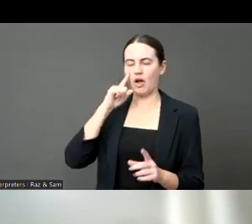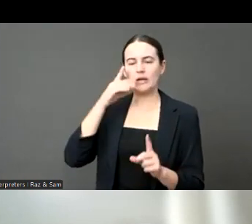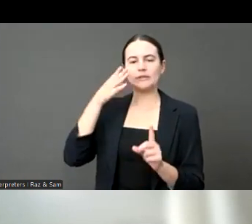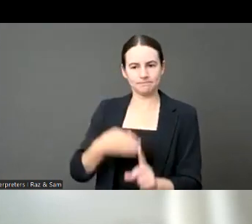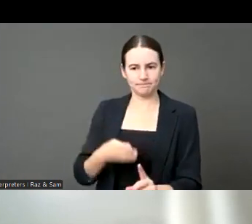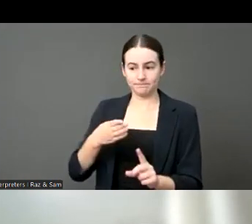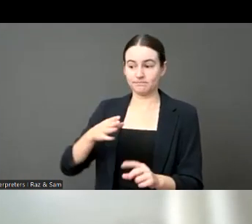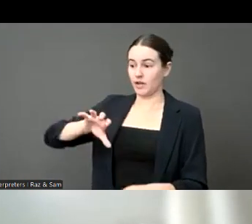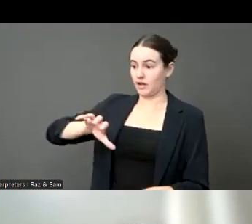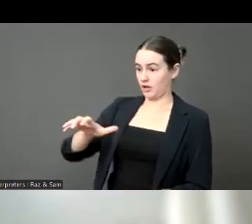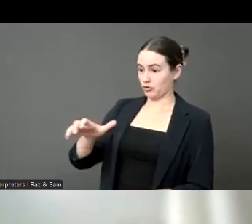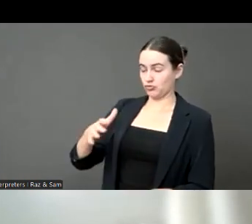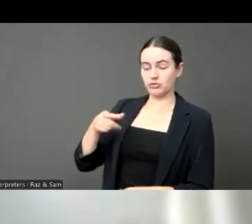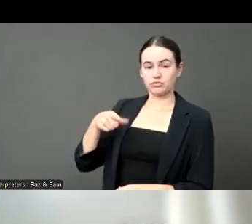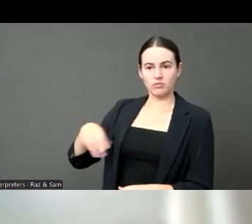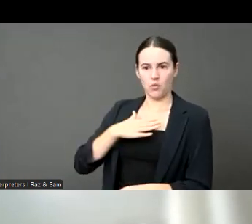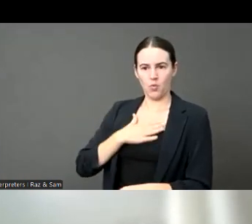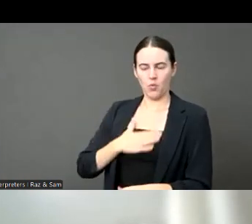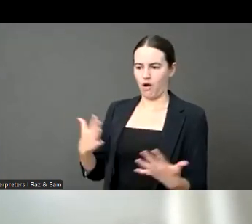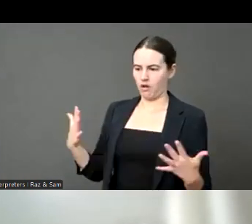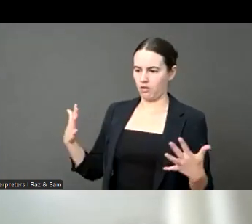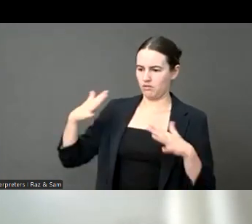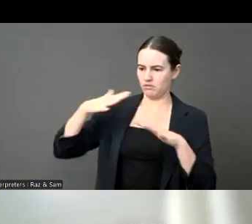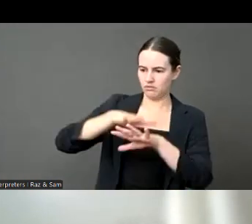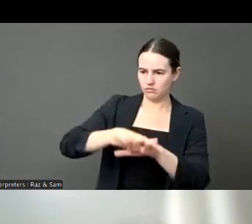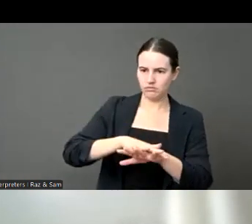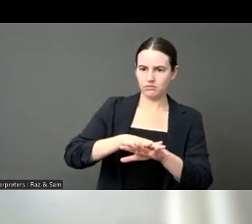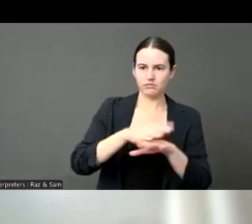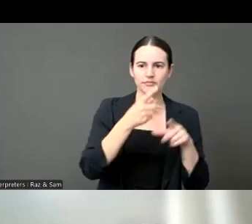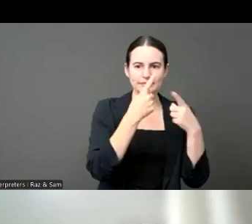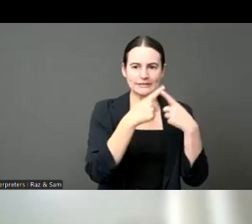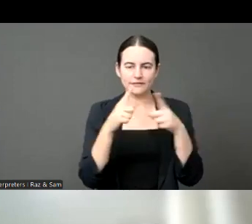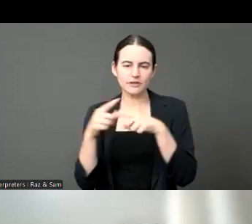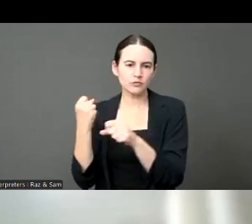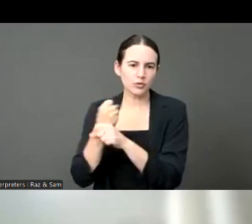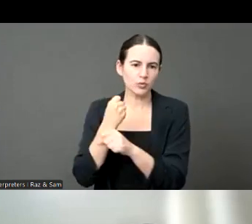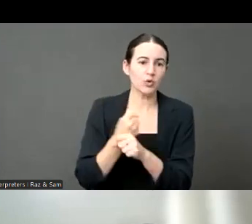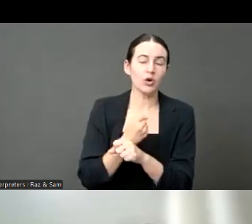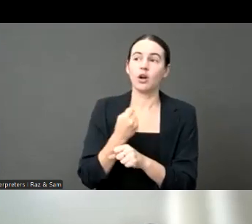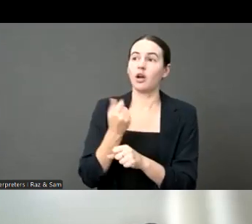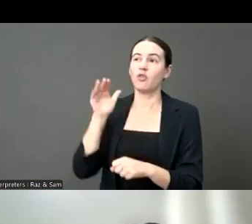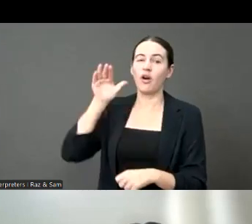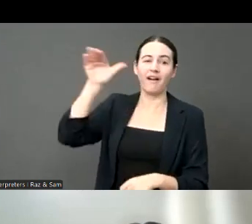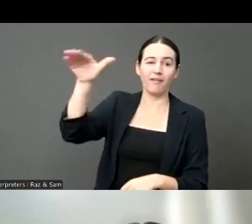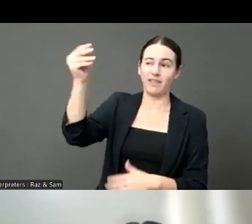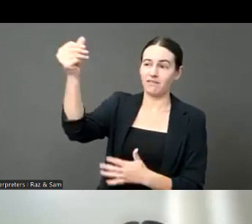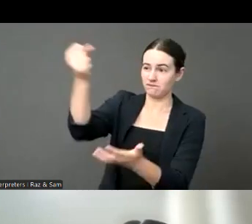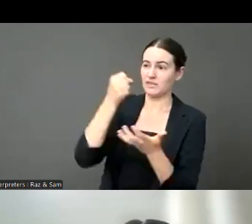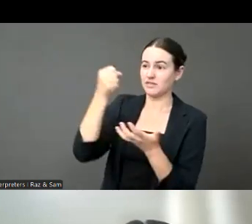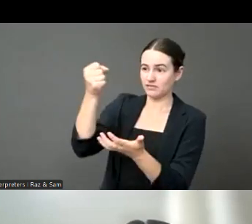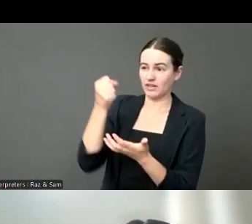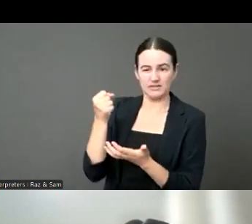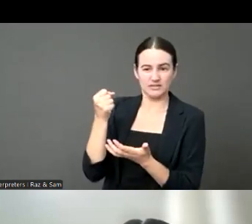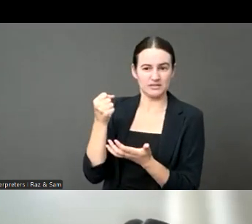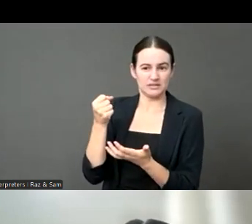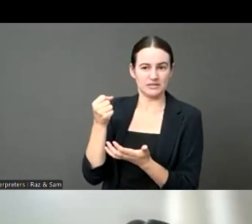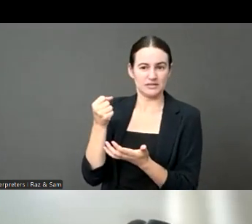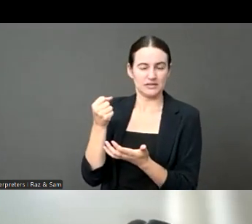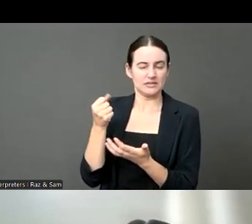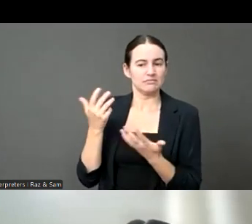segundo lugar, é muito importante os países que querem realmente responder, integrar sua